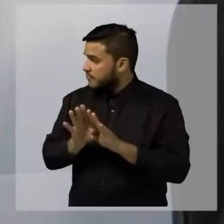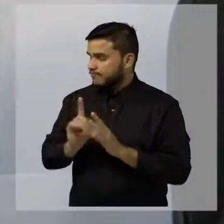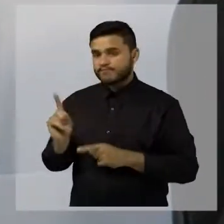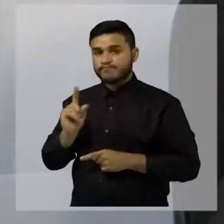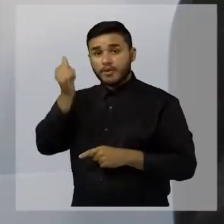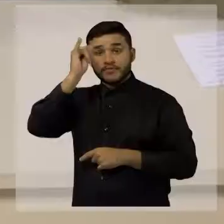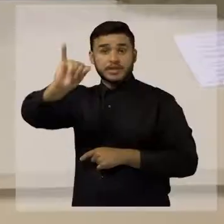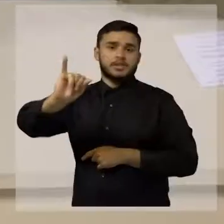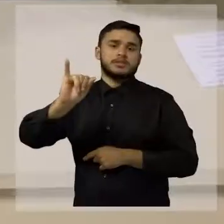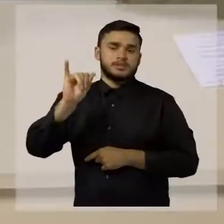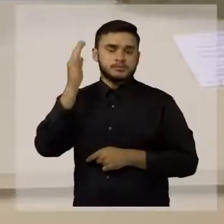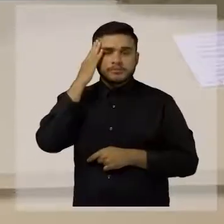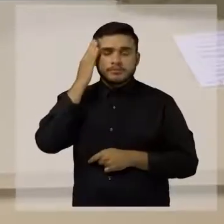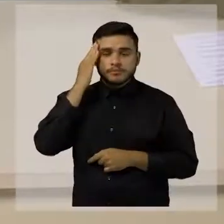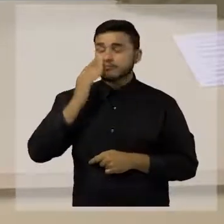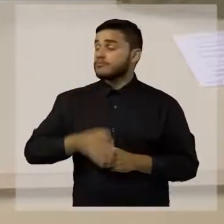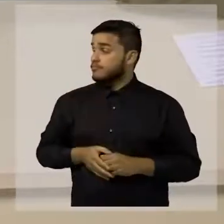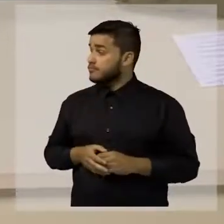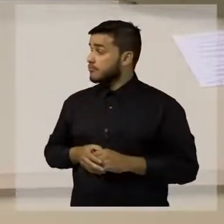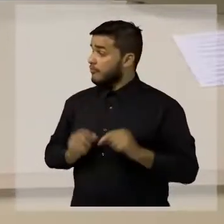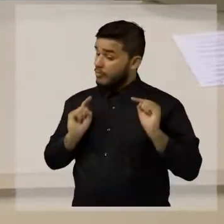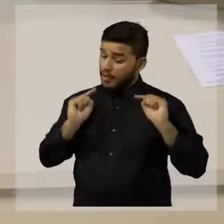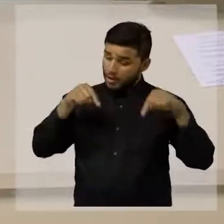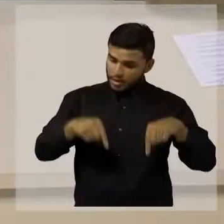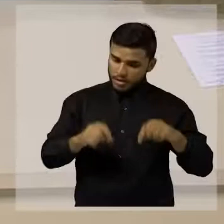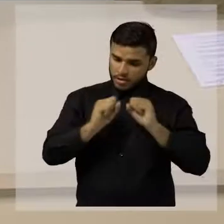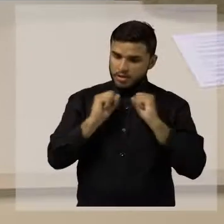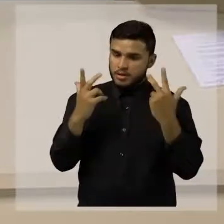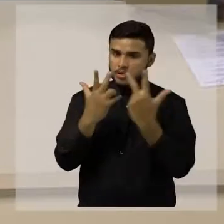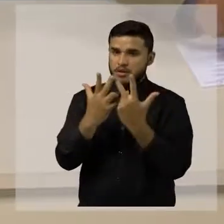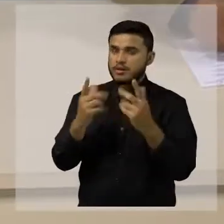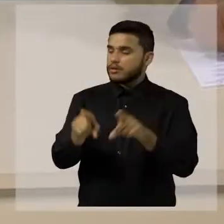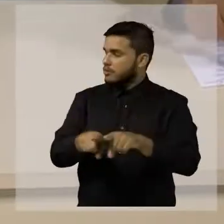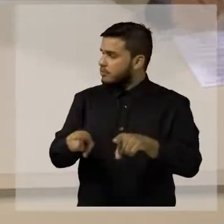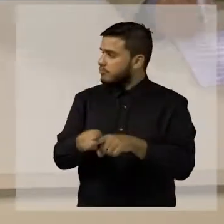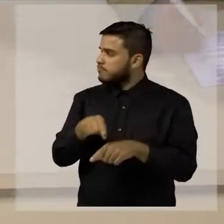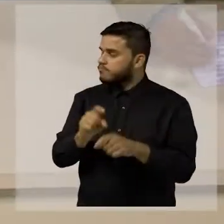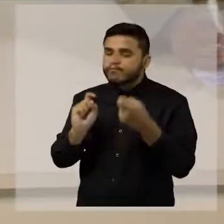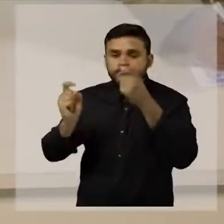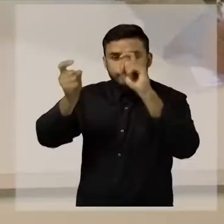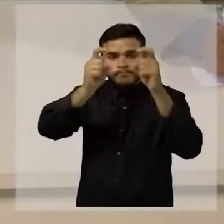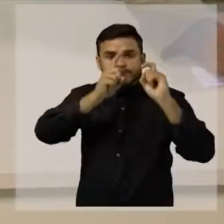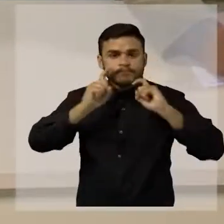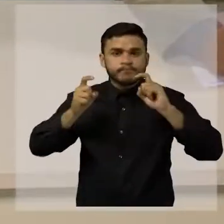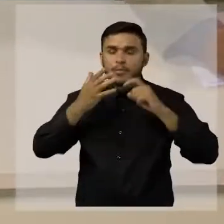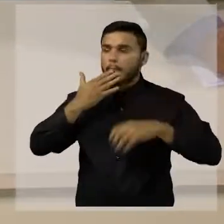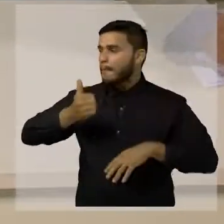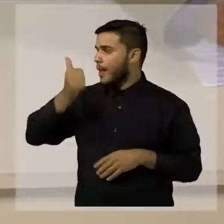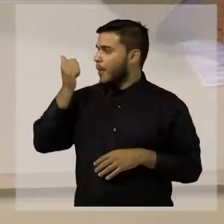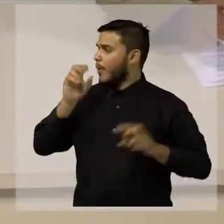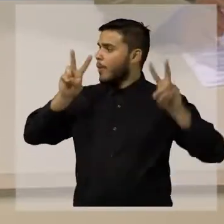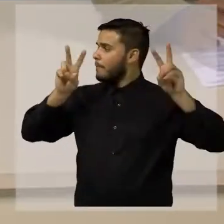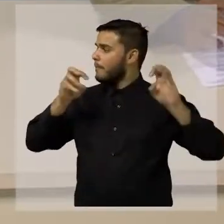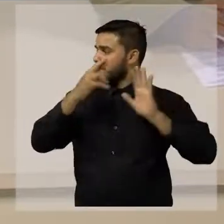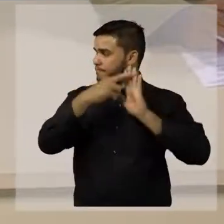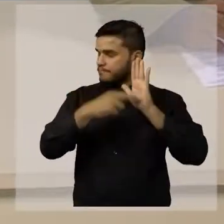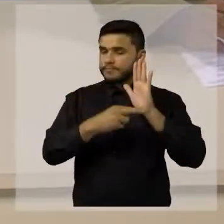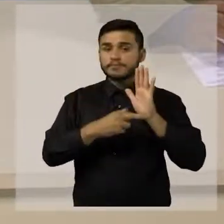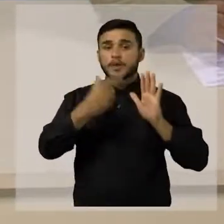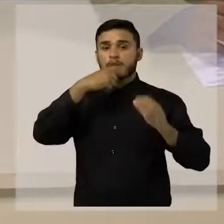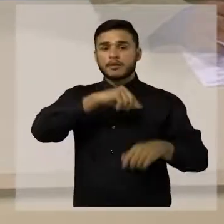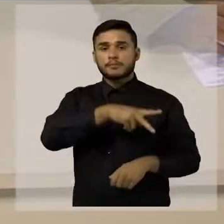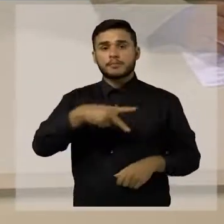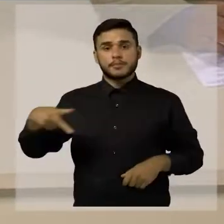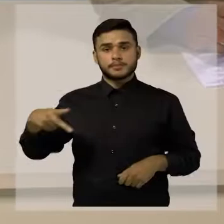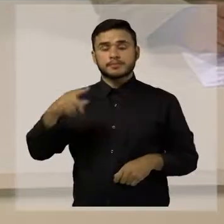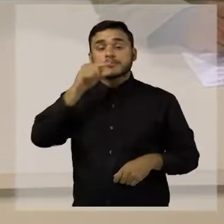esteja fazendo uma discussão mais ampla possível, seja a Câmara Municipal de Fortaleza sobre a gestão do